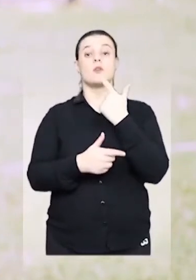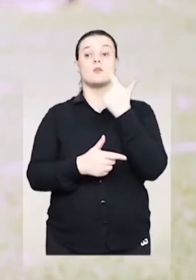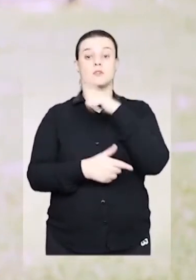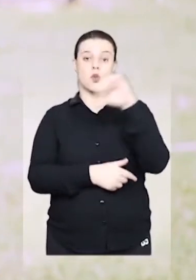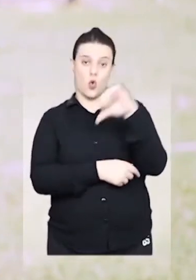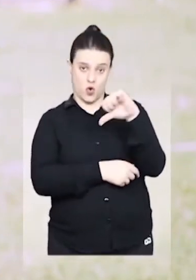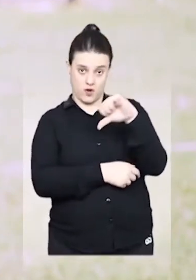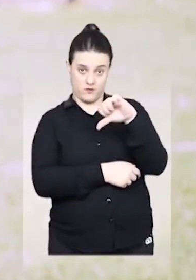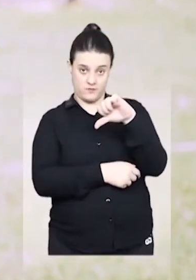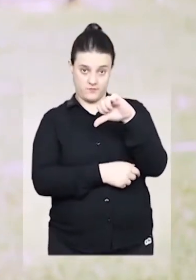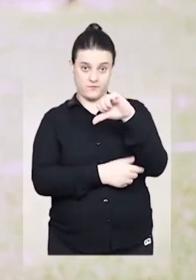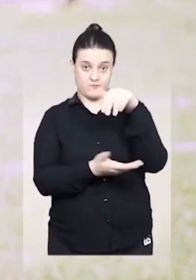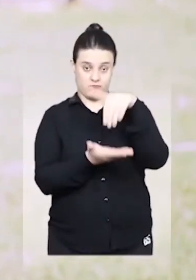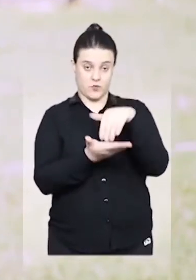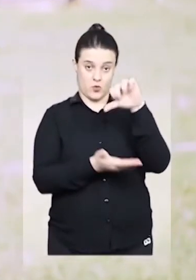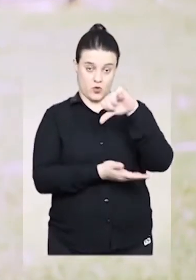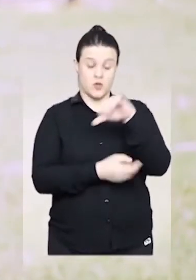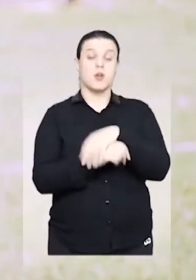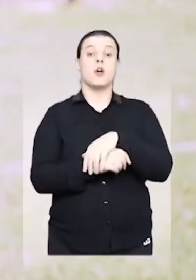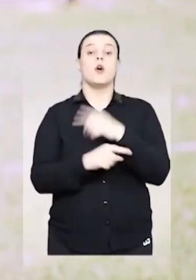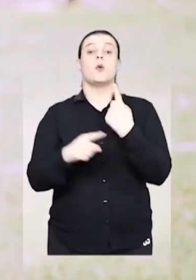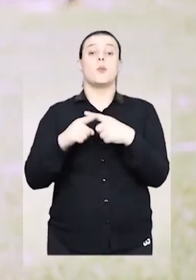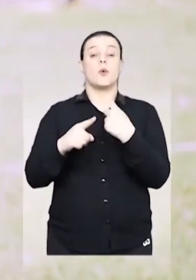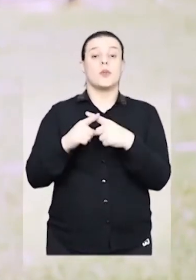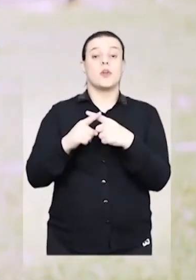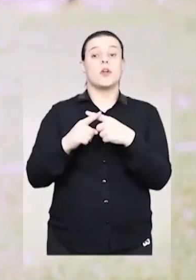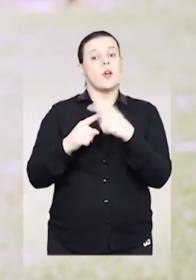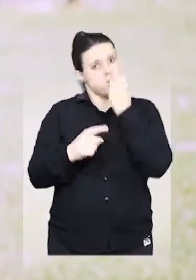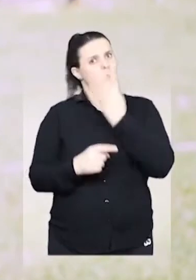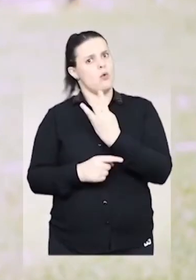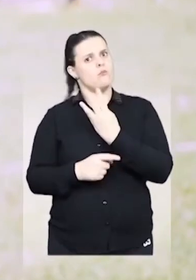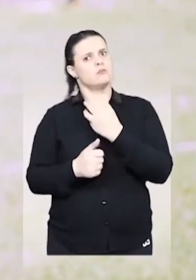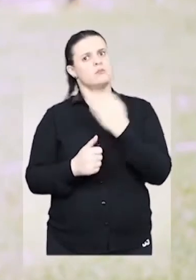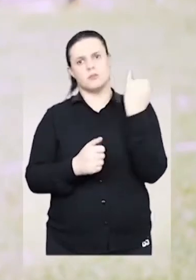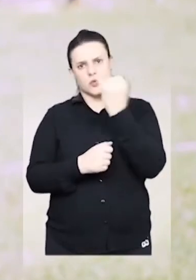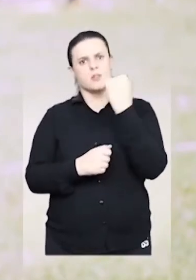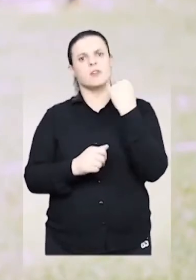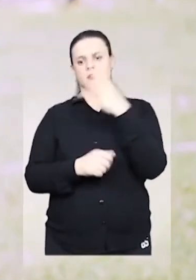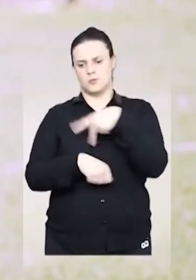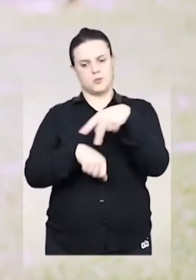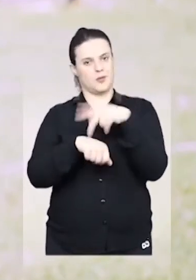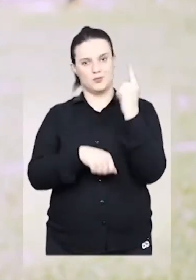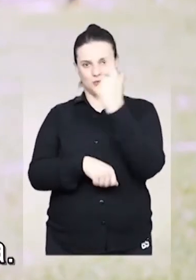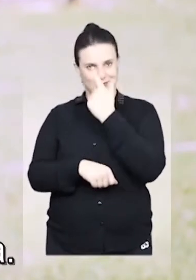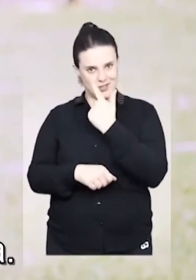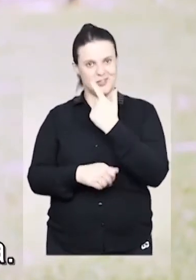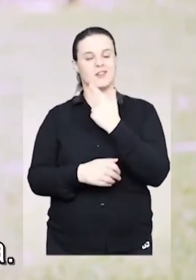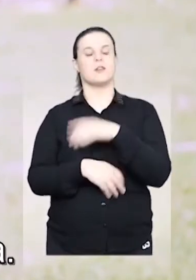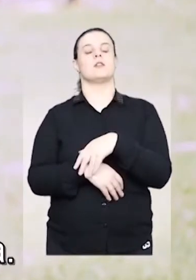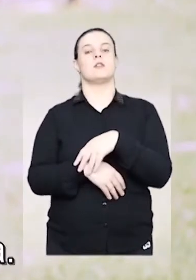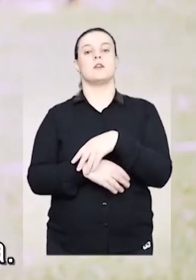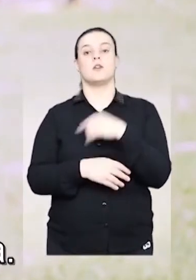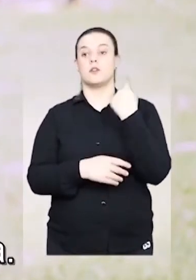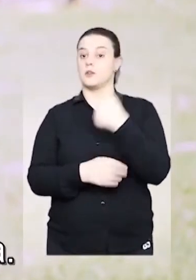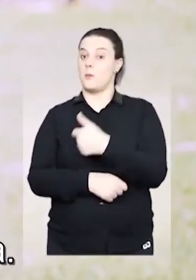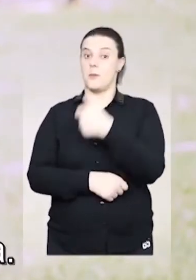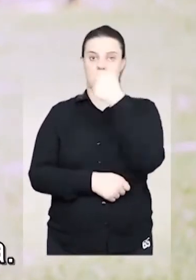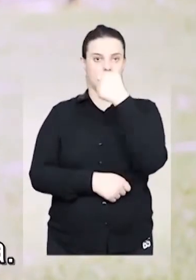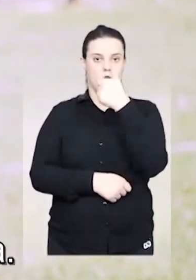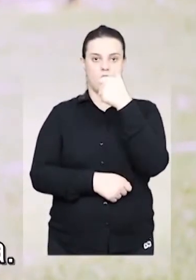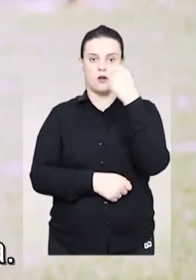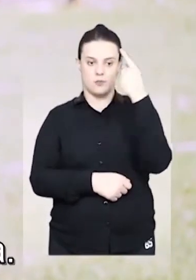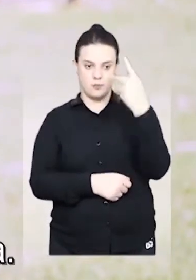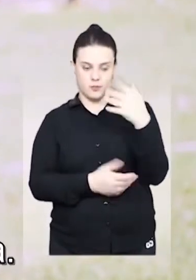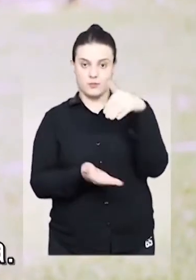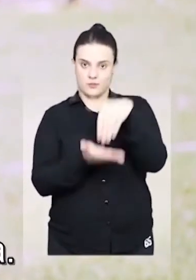na 9ª colocação, o que foi uma conquista inédita para o país. Até o momento é a nossa melhor